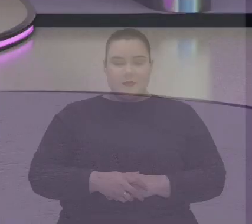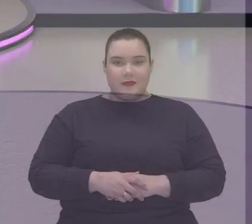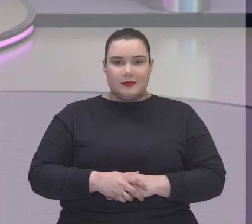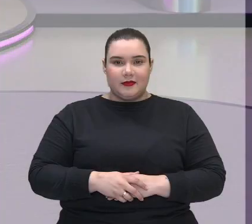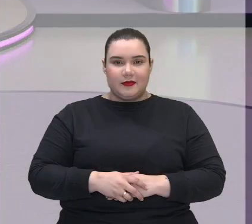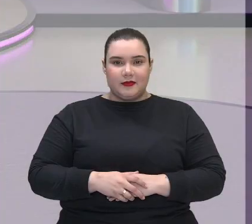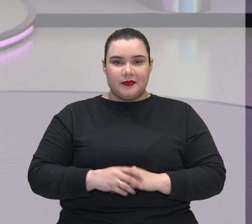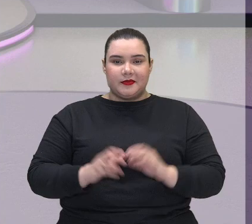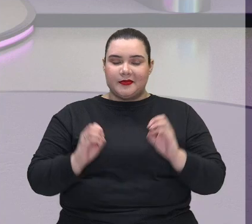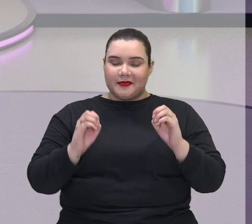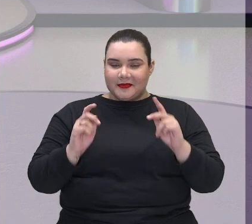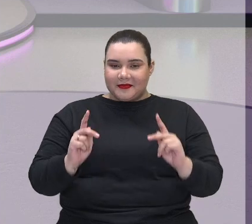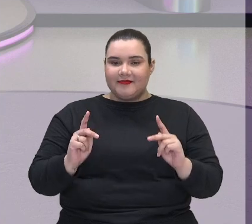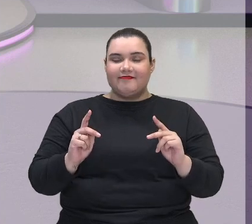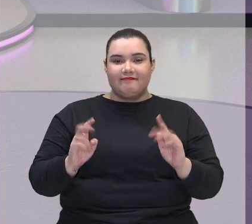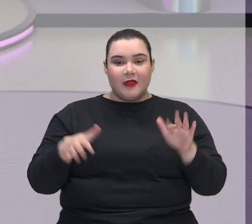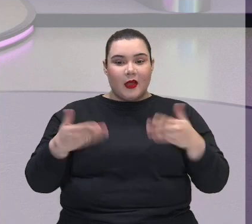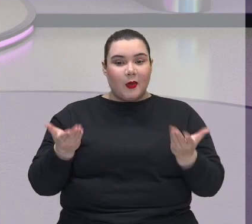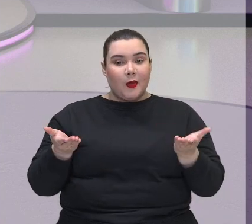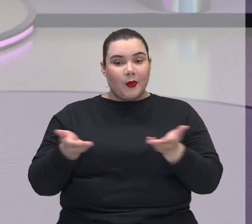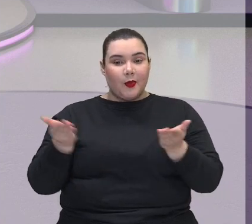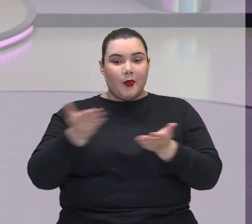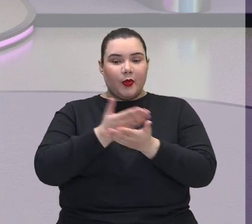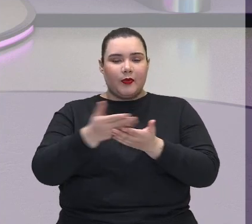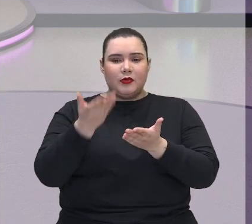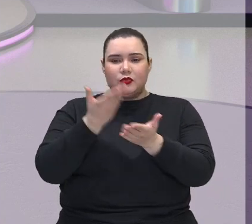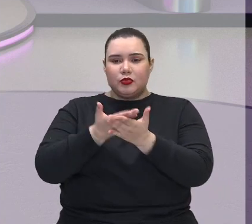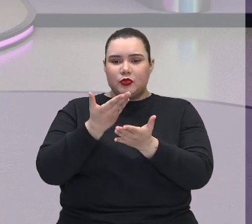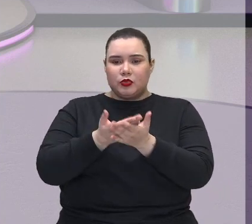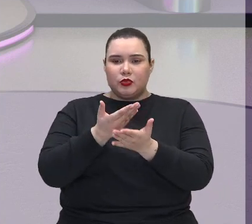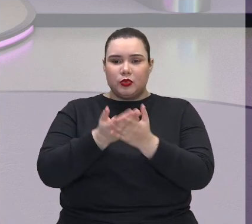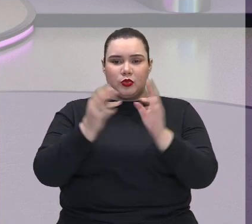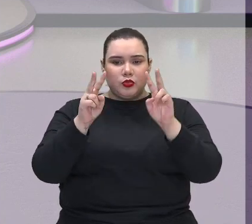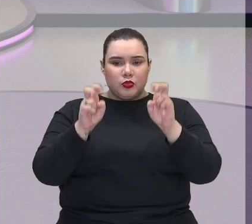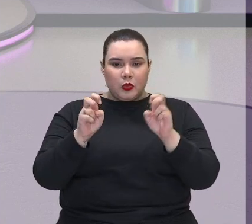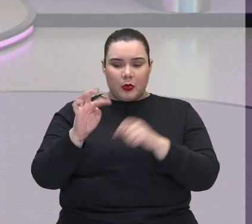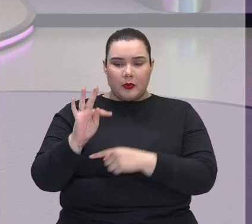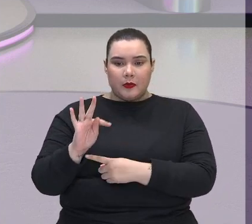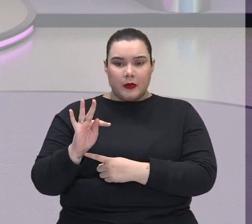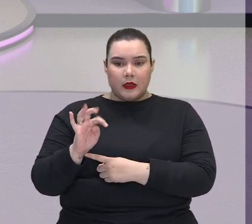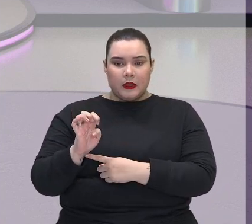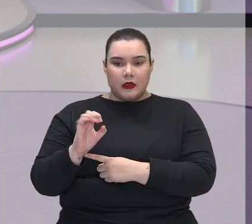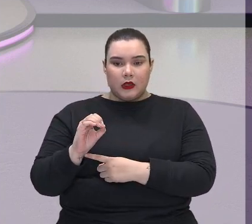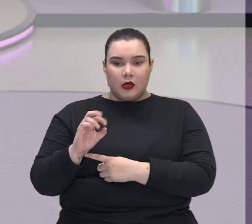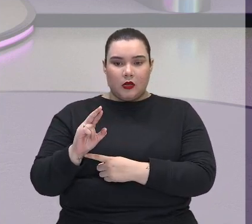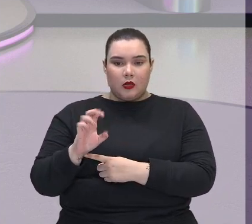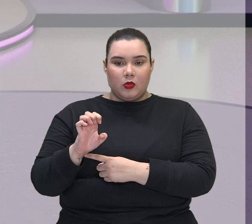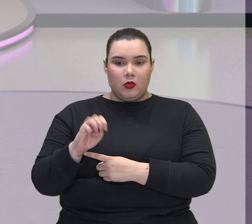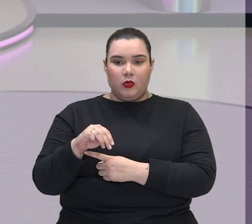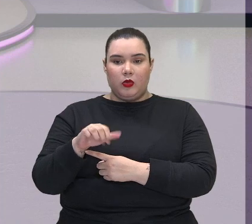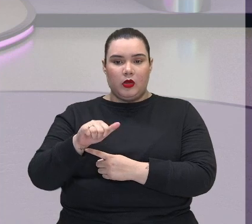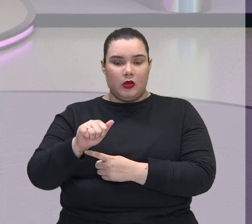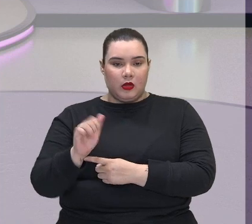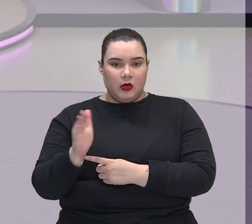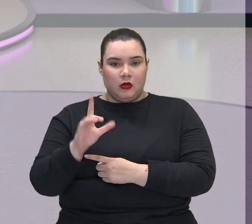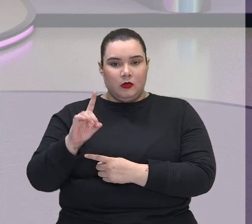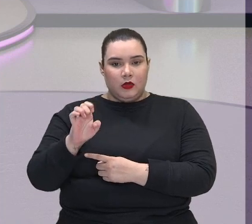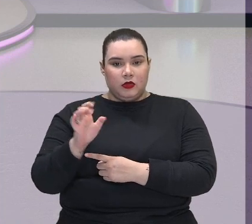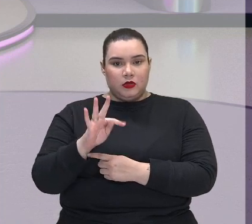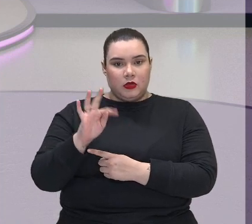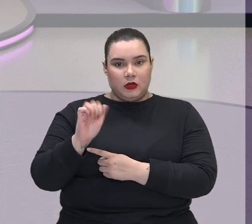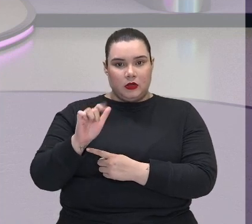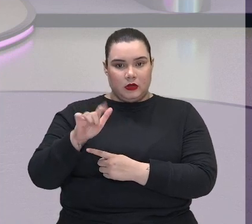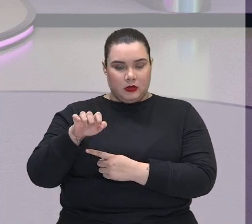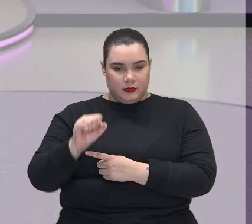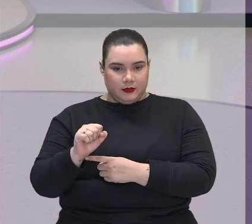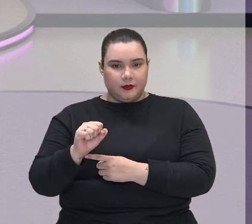A gente vai começar fazendo o estudo do Teorema de Tales. Na verdade, a gente já vai ver direto aqui uma aplicação. Vejam